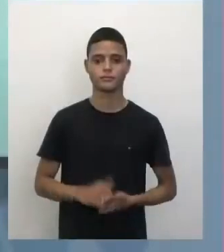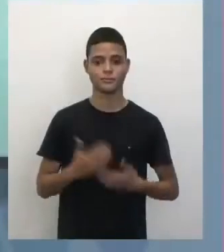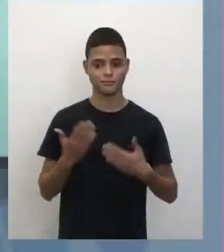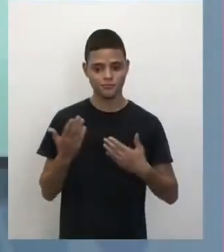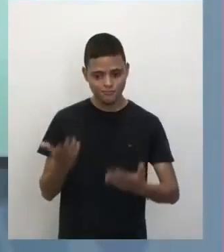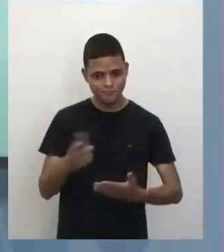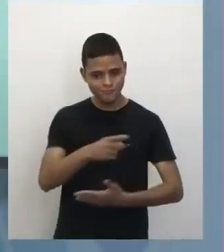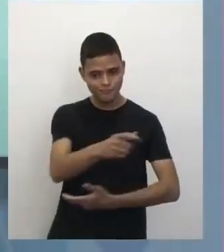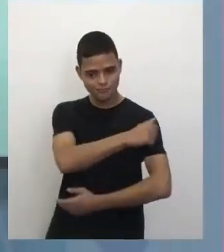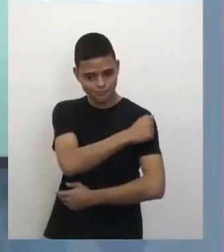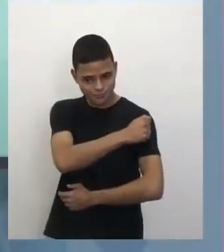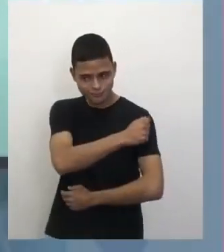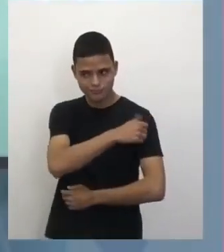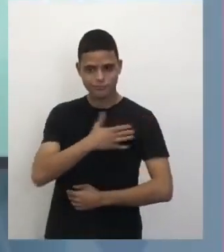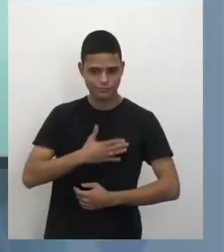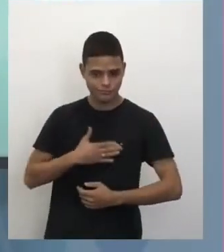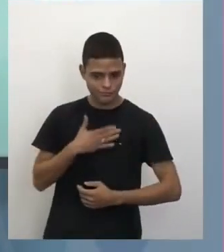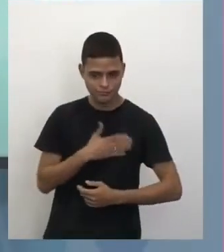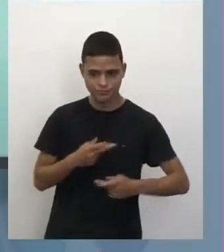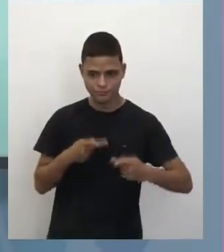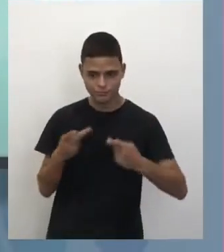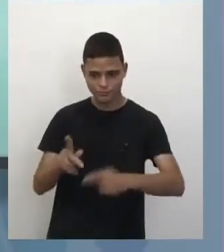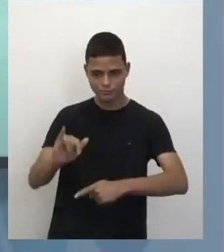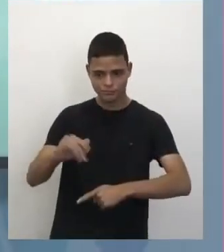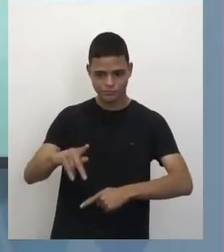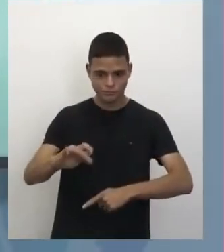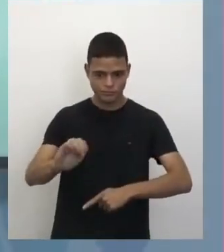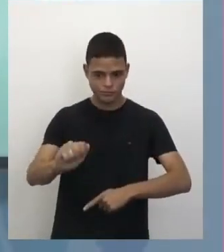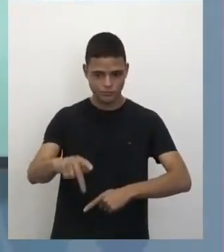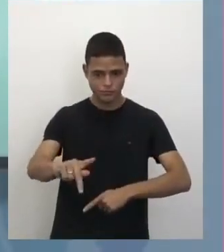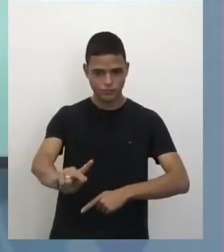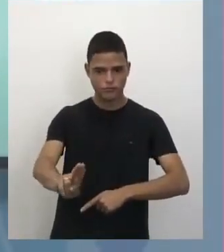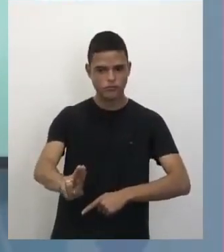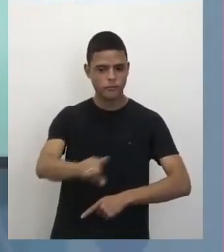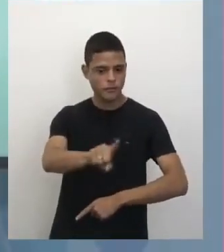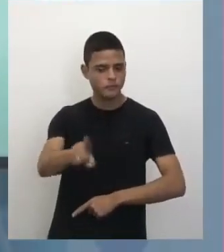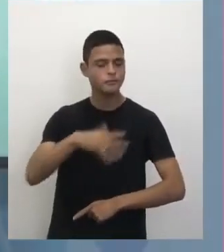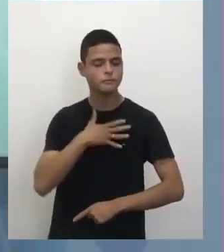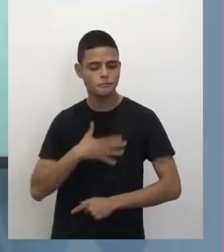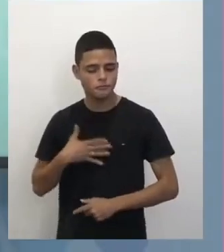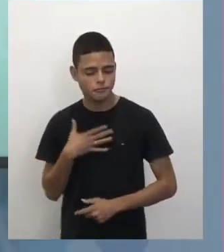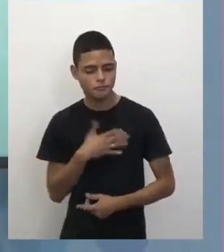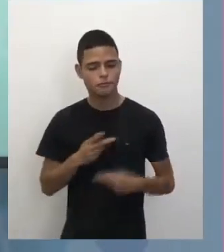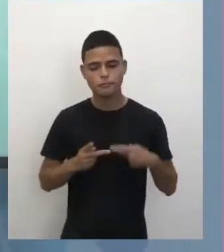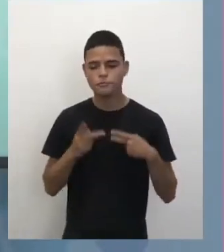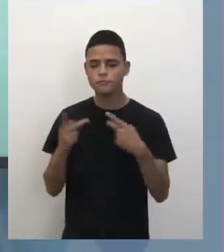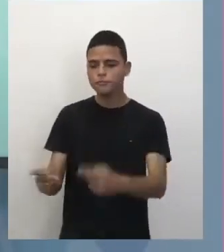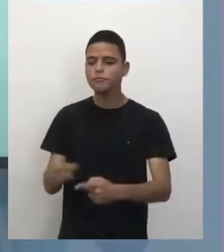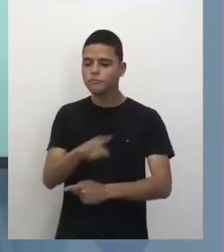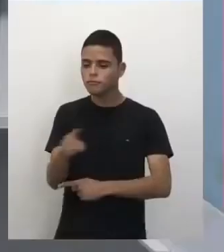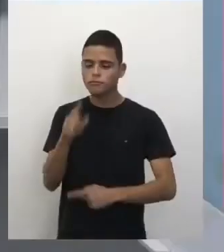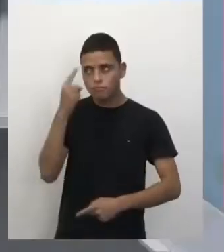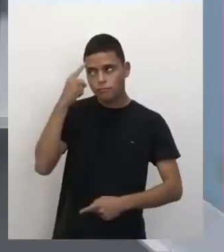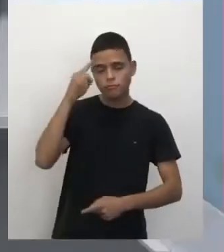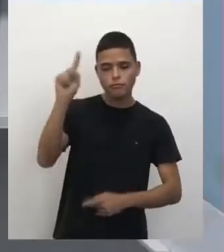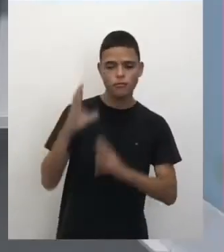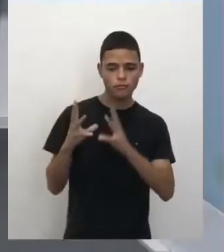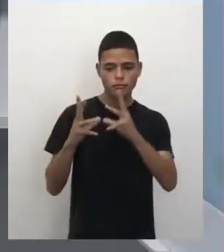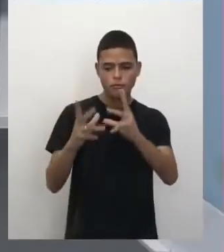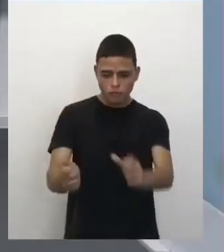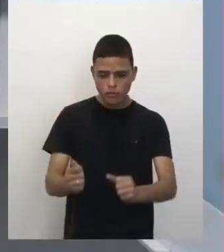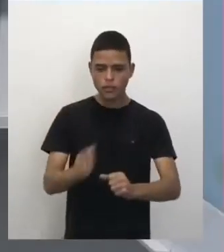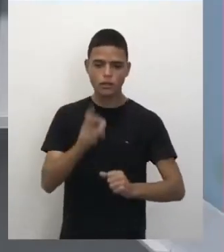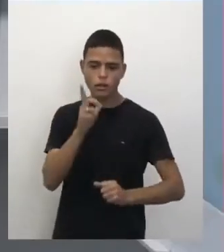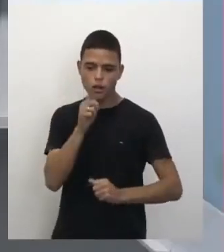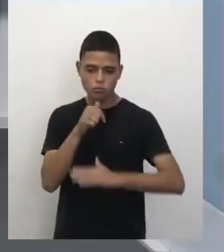E aí, estudante, gostou dessa visita a Itaipu? Muito legal, né? A visita, né? Se você gostou, da visita, acho que deu para dar uma ideia geral aí do que é